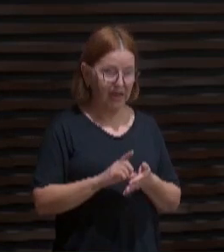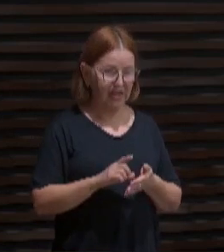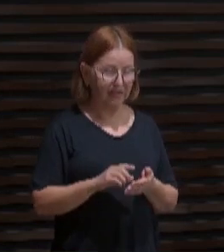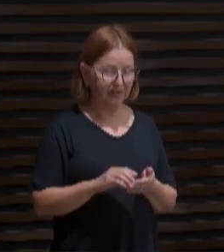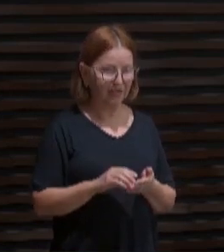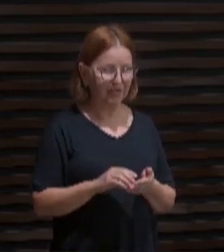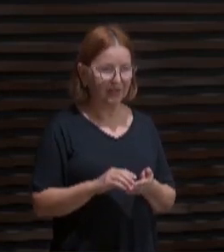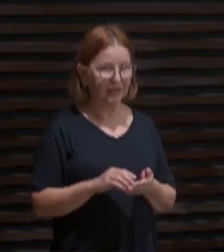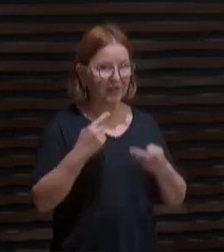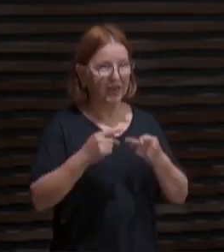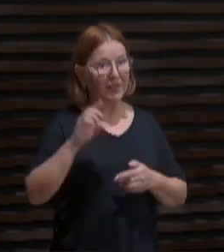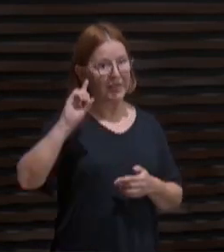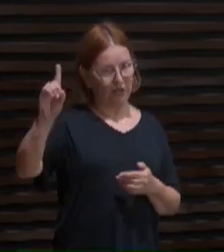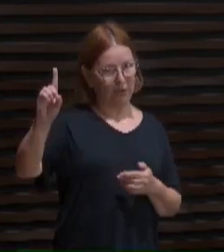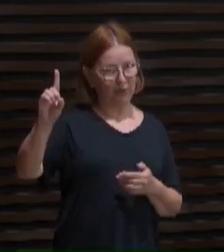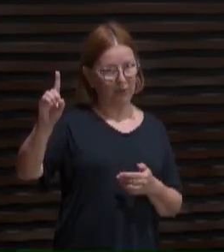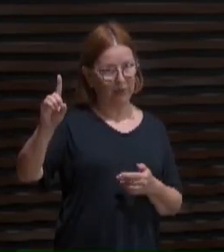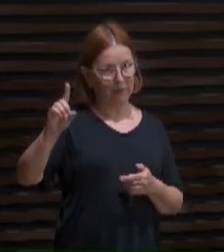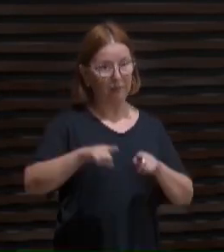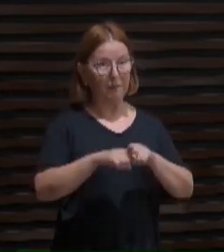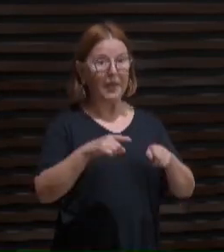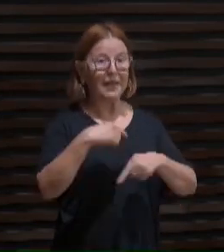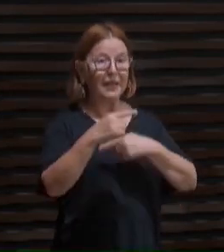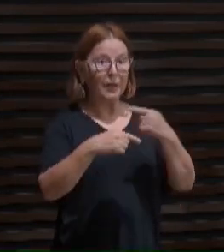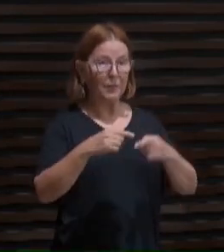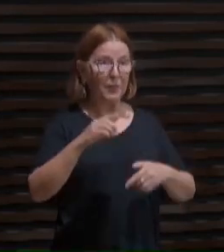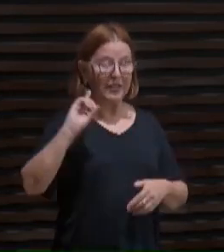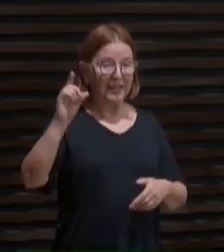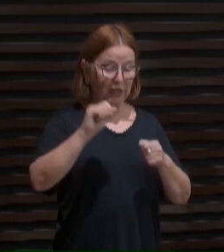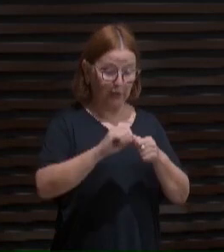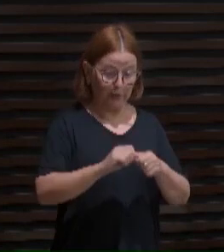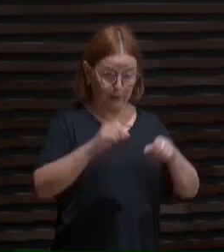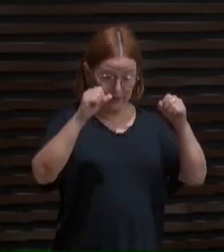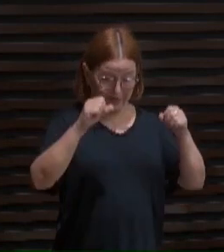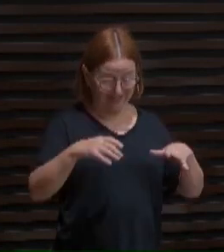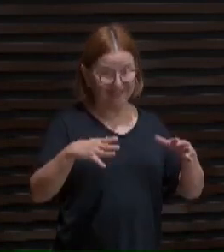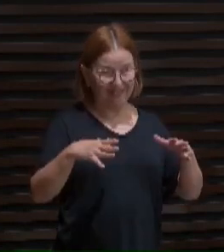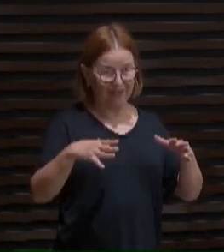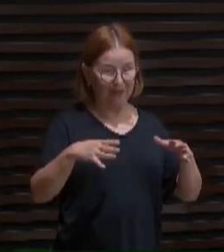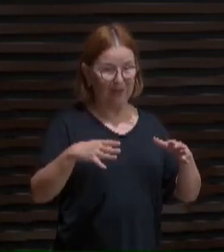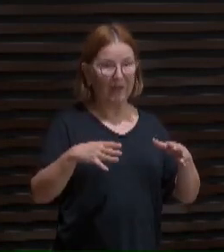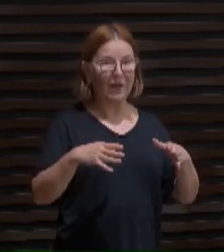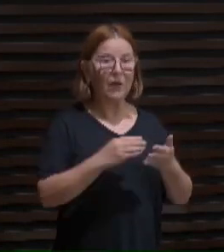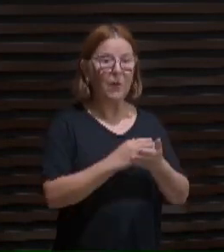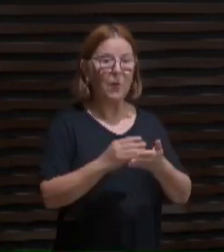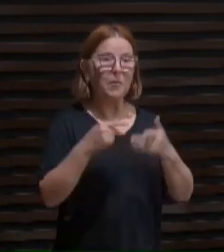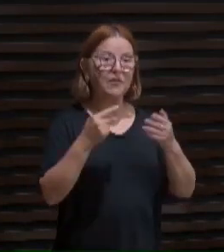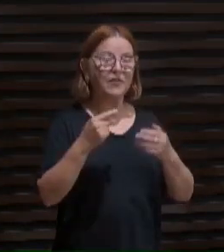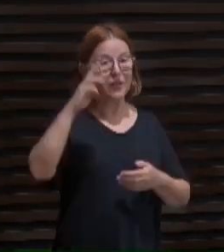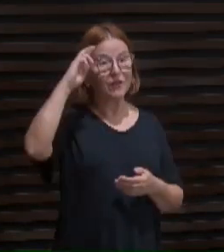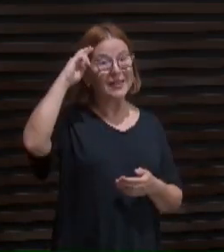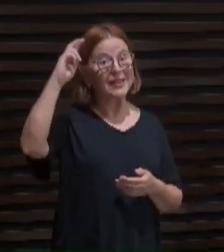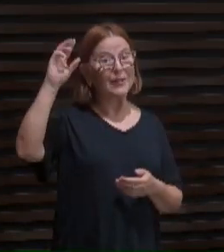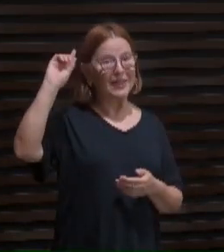criação do homem, nós vamos ter a palavra Senhor Deus. Esta é a gênese dos céus e da terra quando